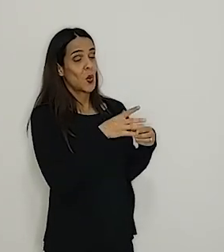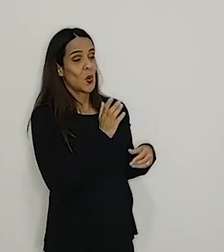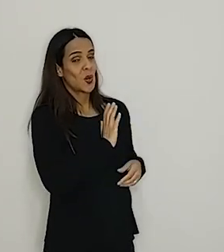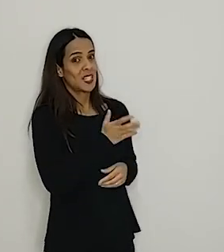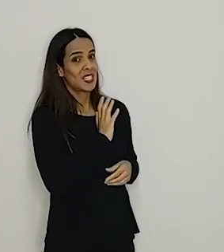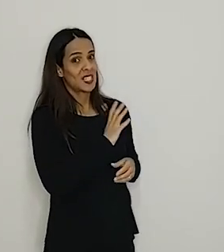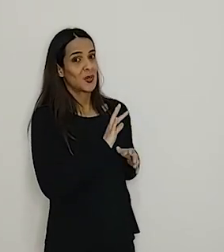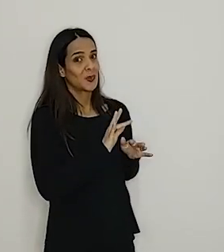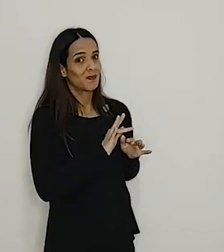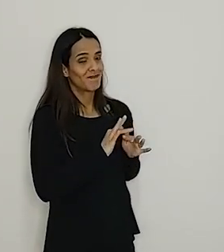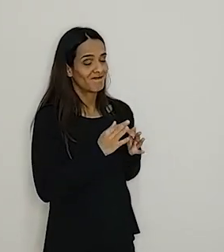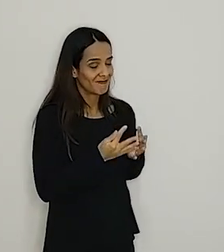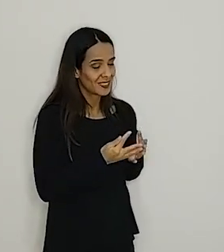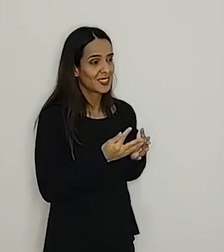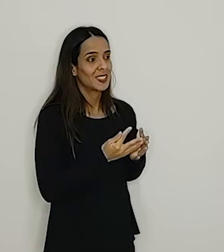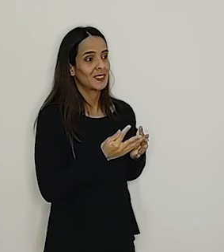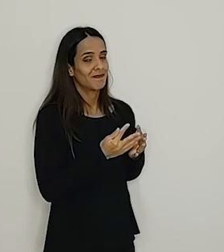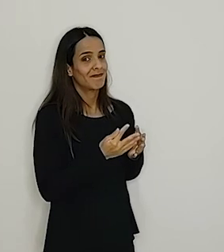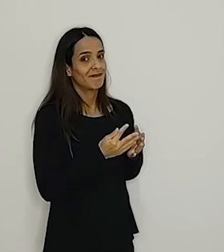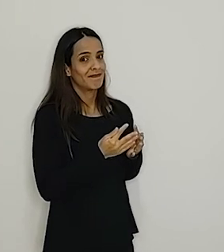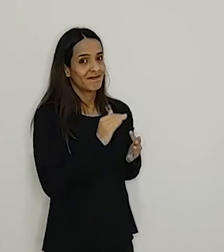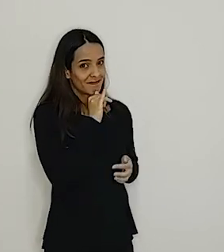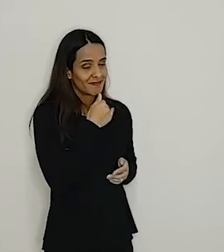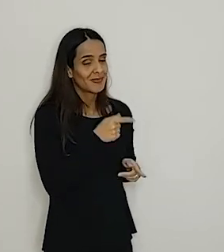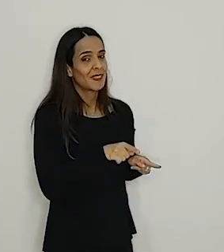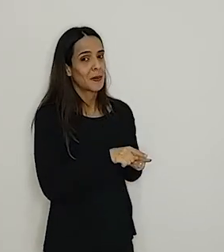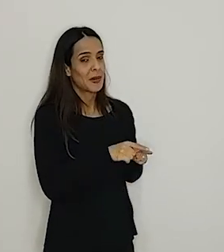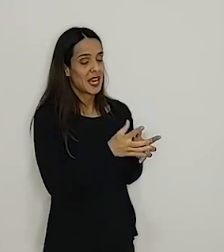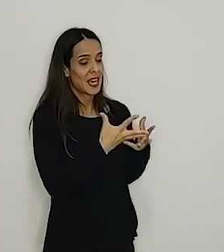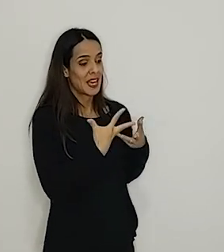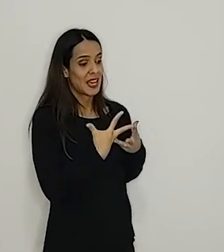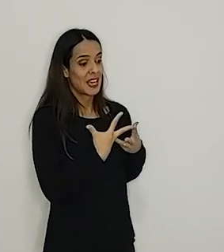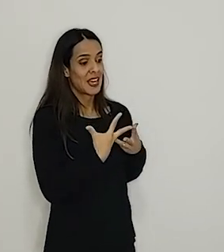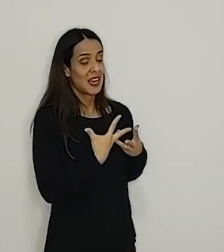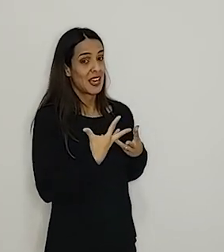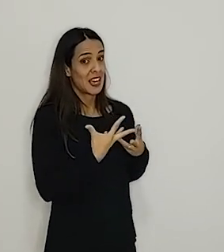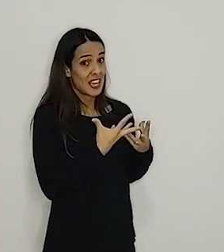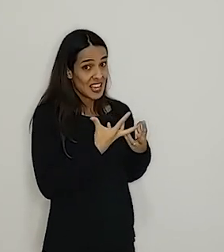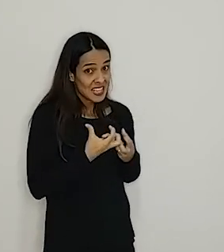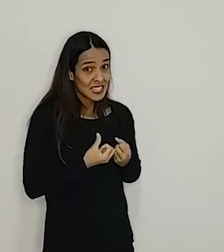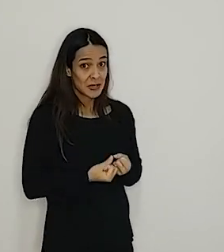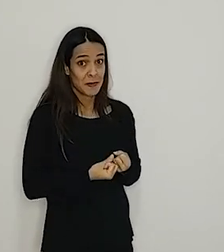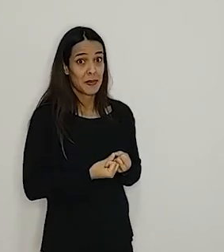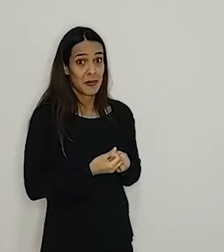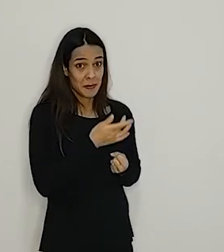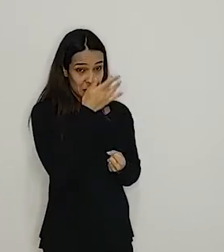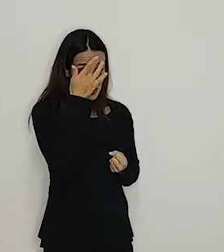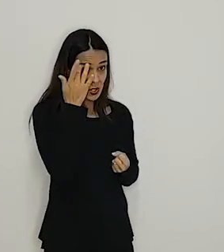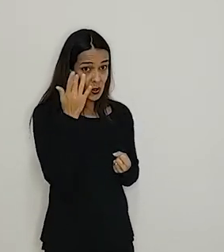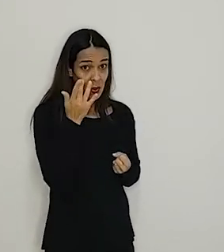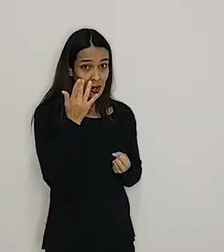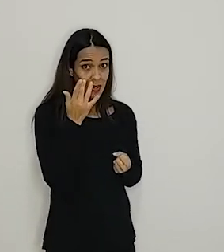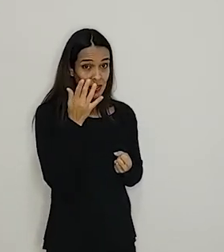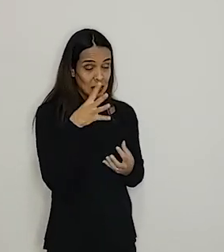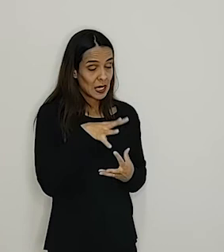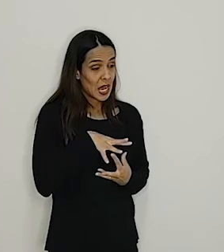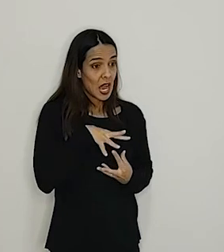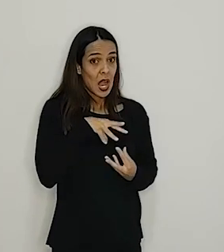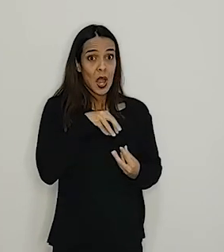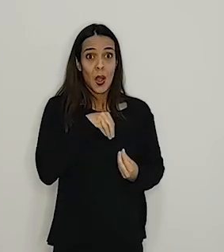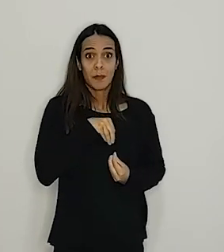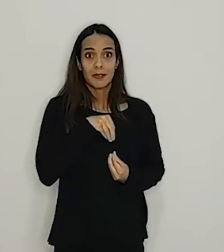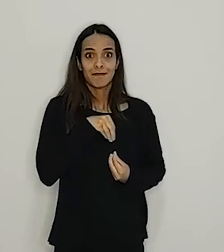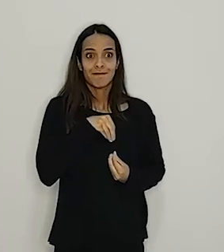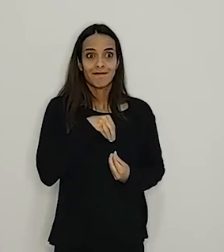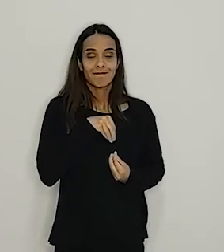Para que a gente possa acolher essa pessoa. Para que a gente possa receber essa pessoa para dentro da nossa realidade, da nossa